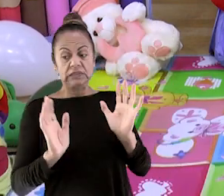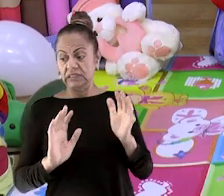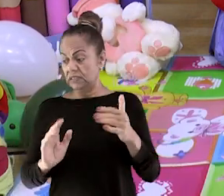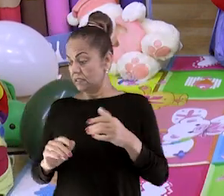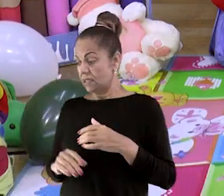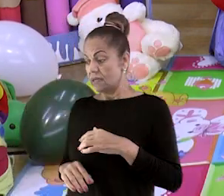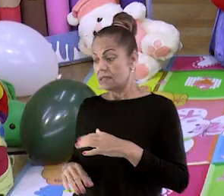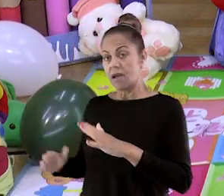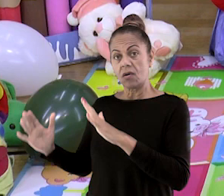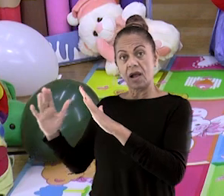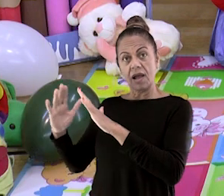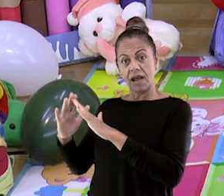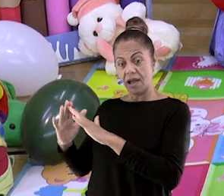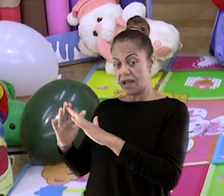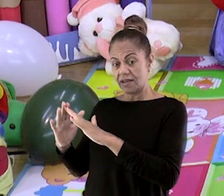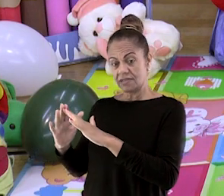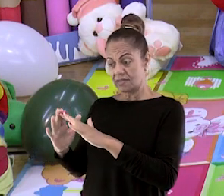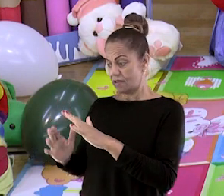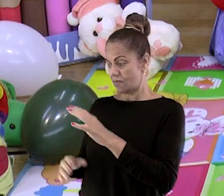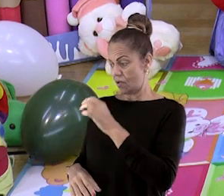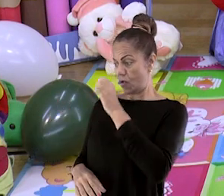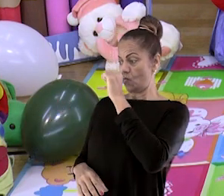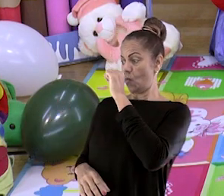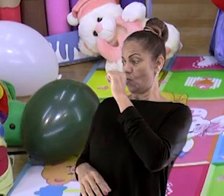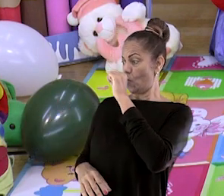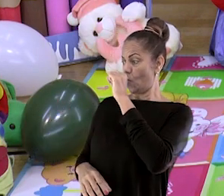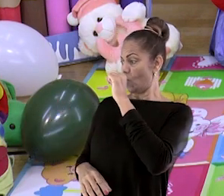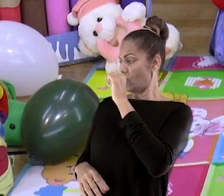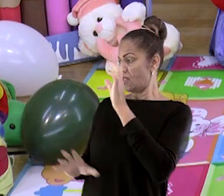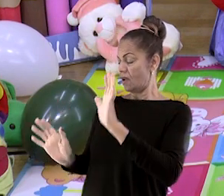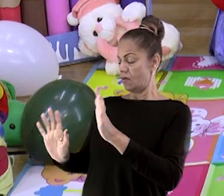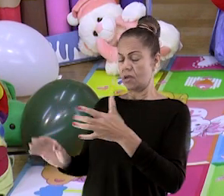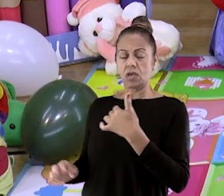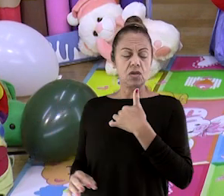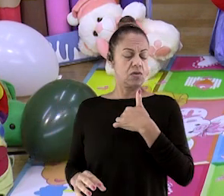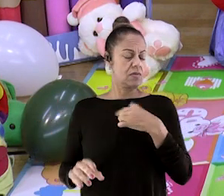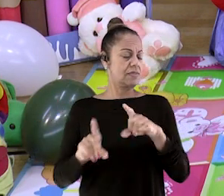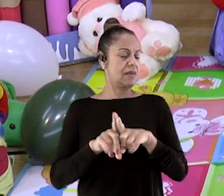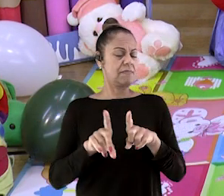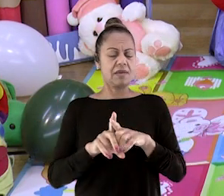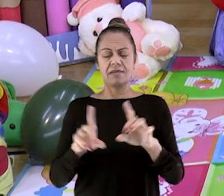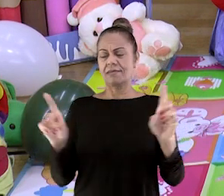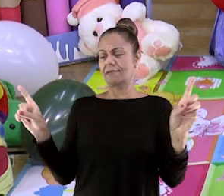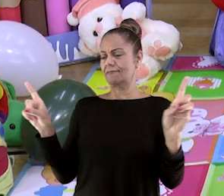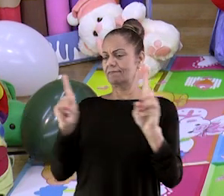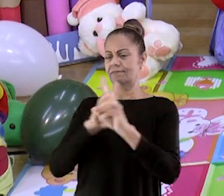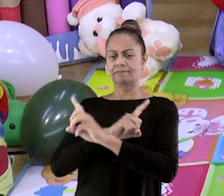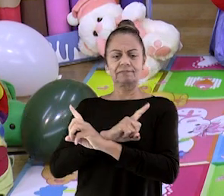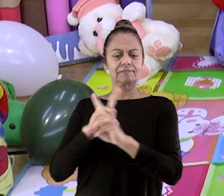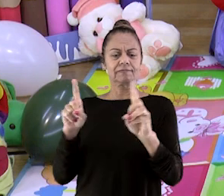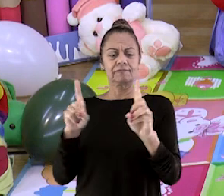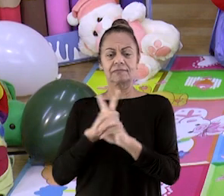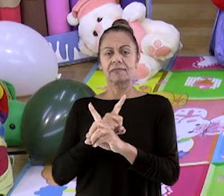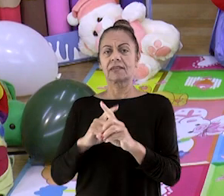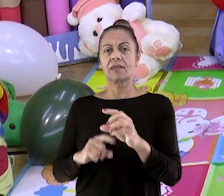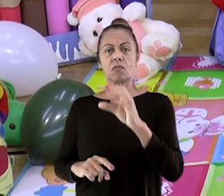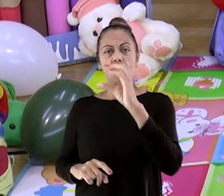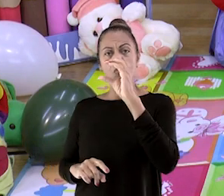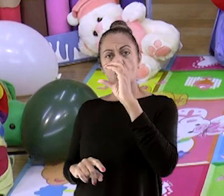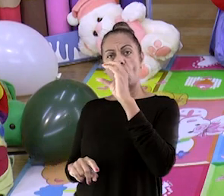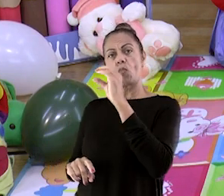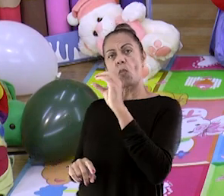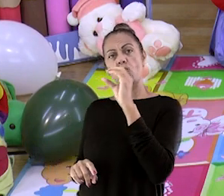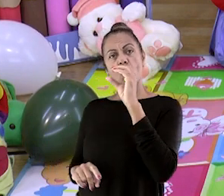a casa não toma mamadeira não nem eu eu também não não tomo mamadeira não eu hein